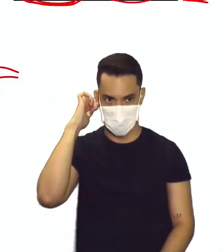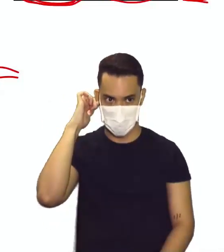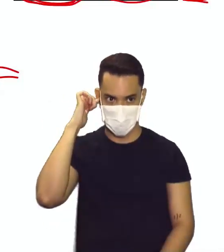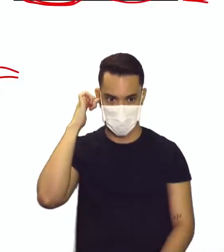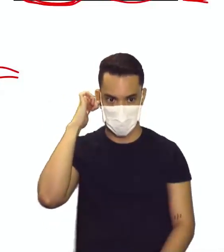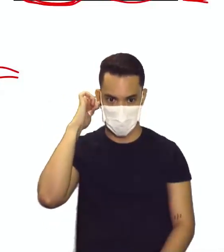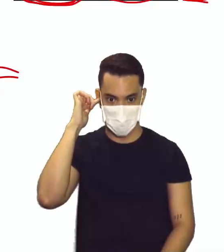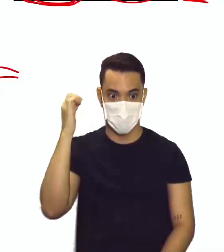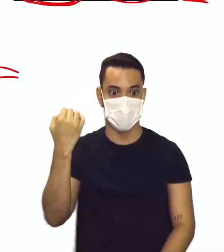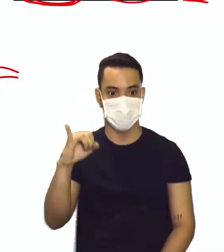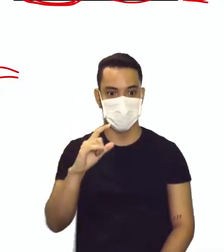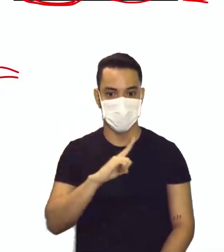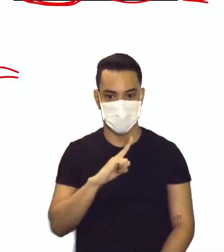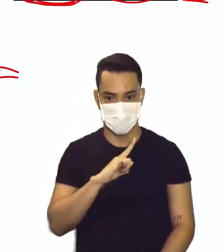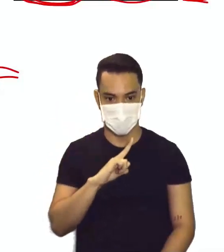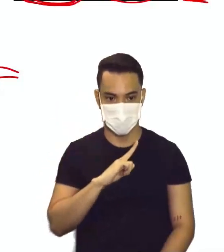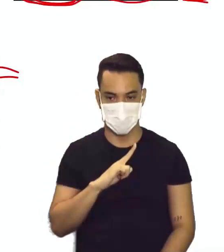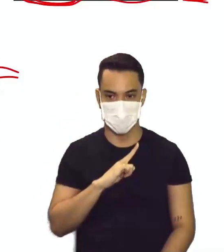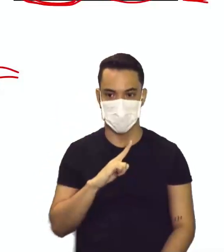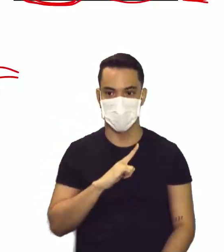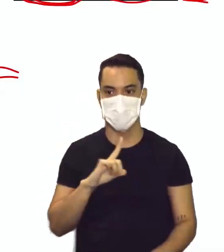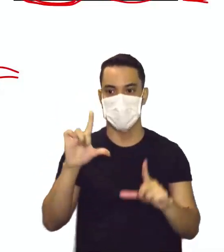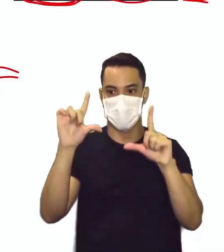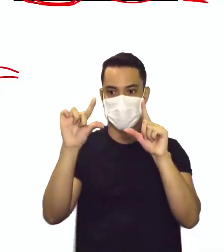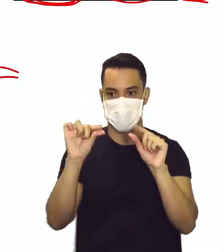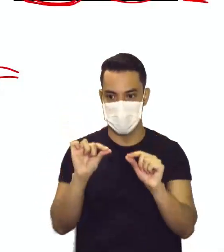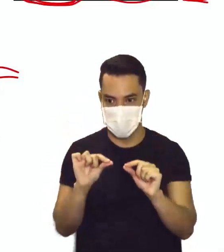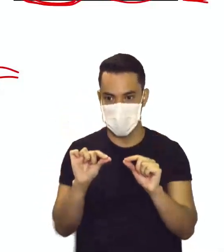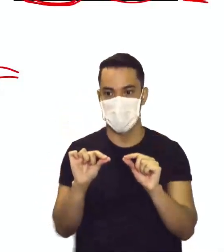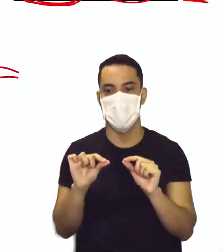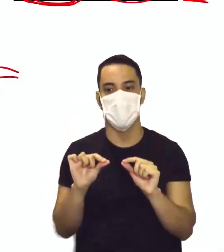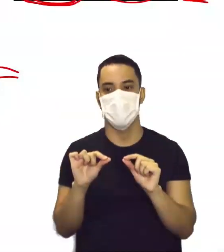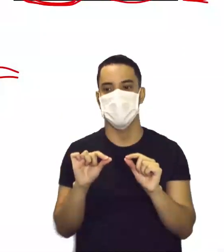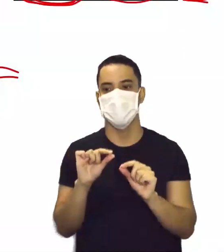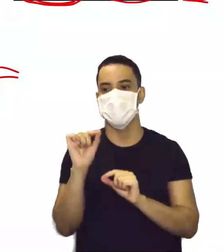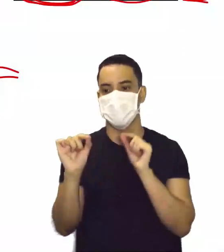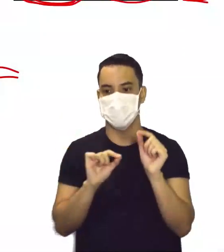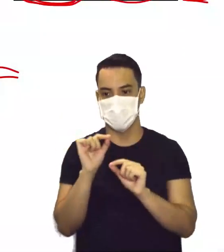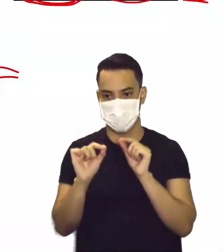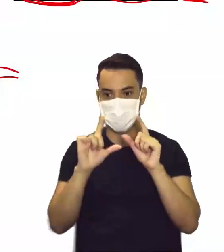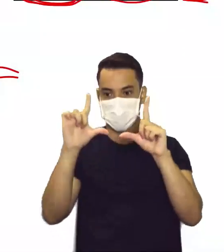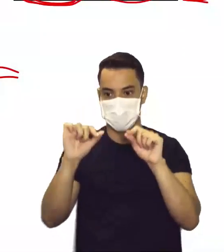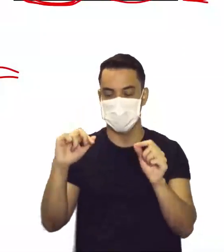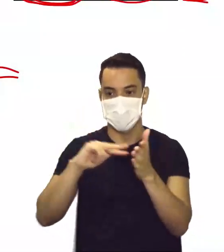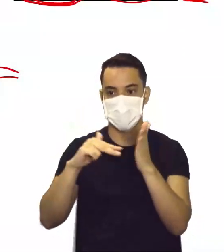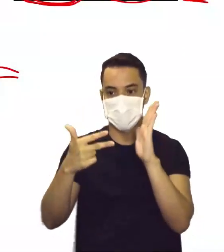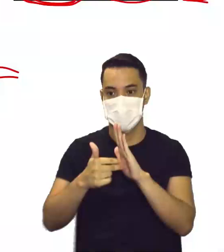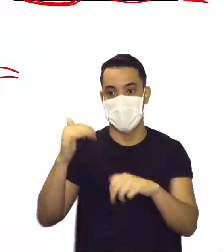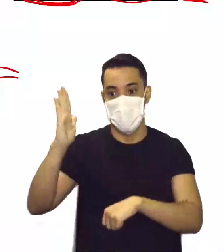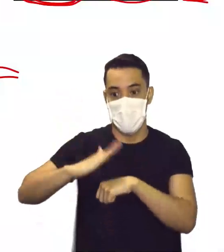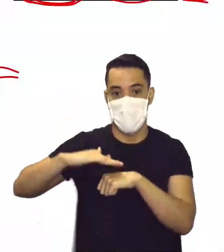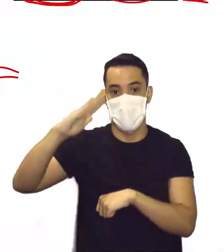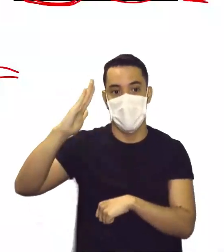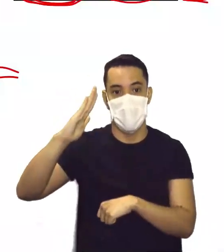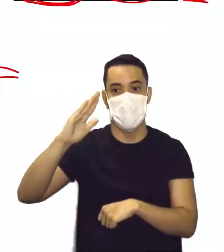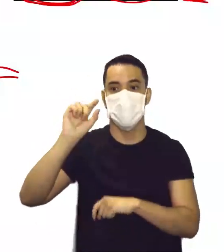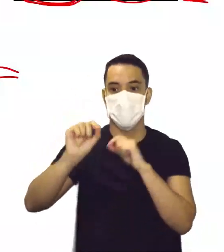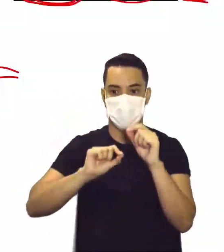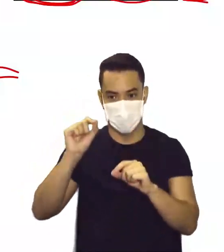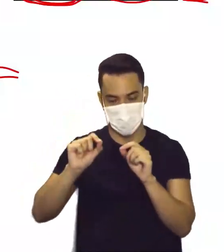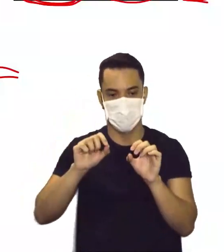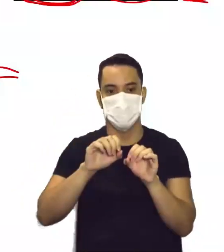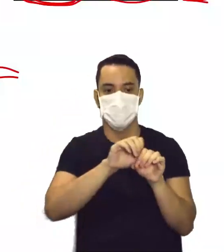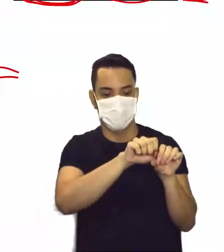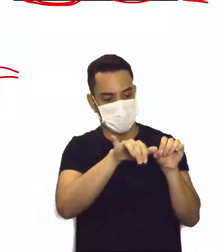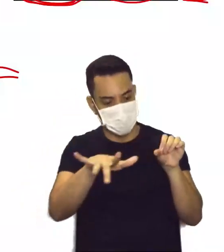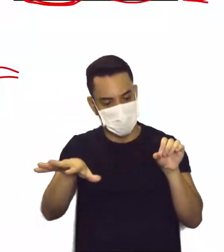tem aqui, ó, se ele tem menor resistividade, ele tem mais